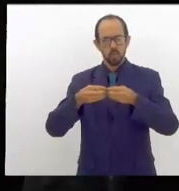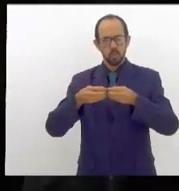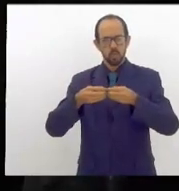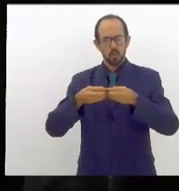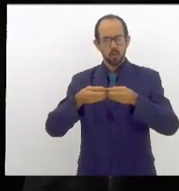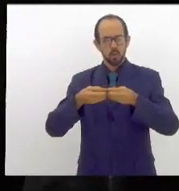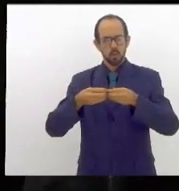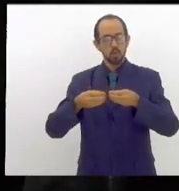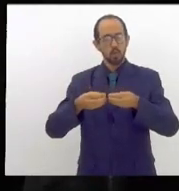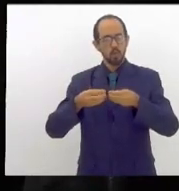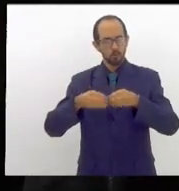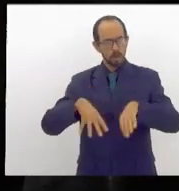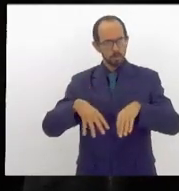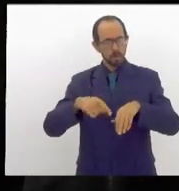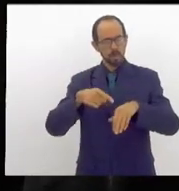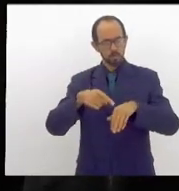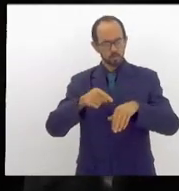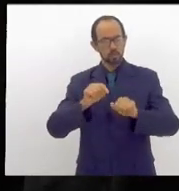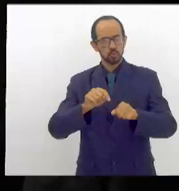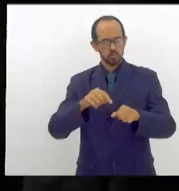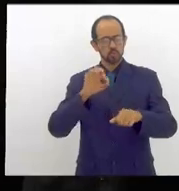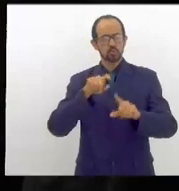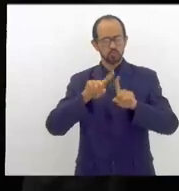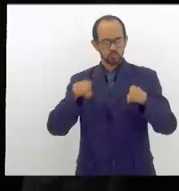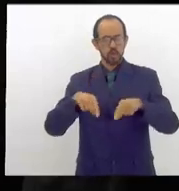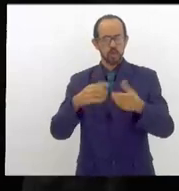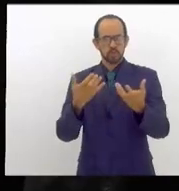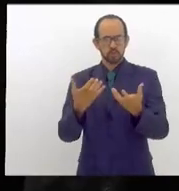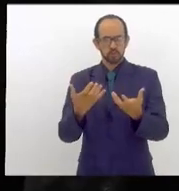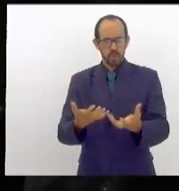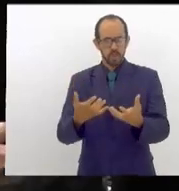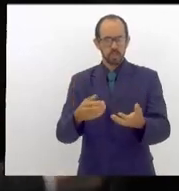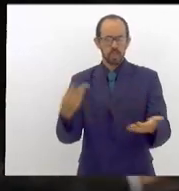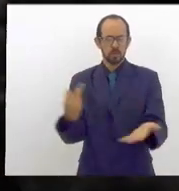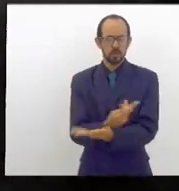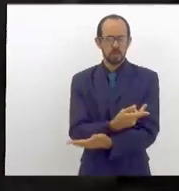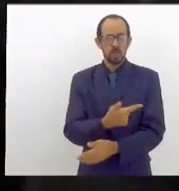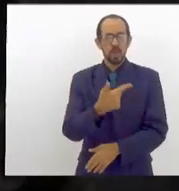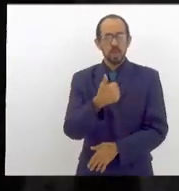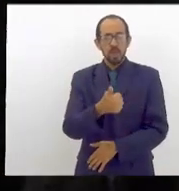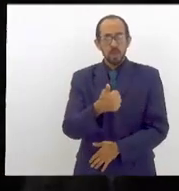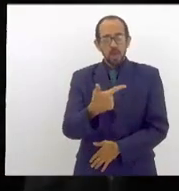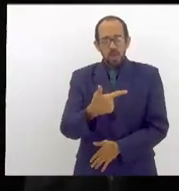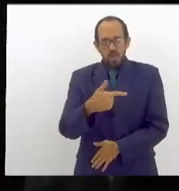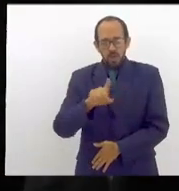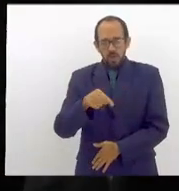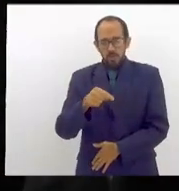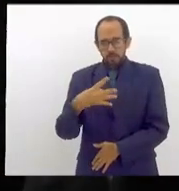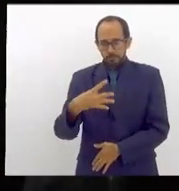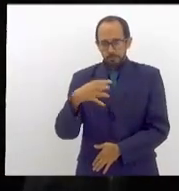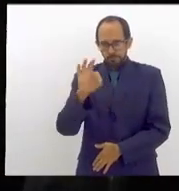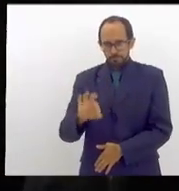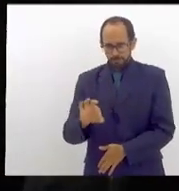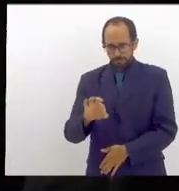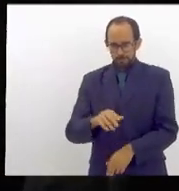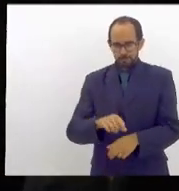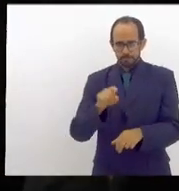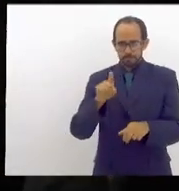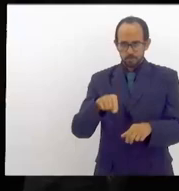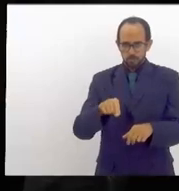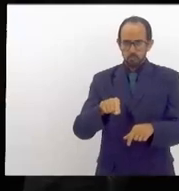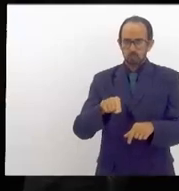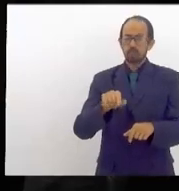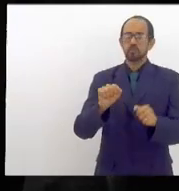querem que possa acontecer que é exatamente de 12.4%. isso é fazer